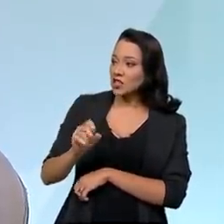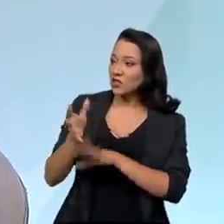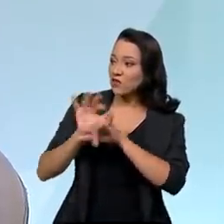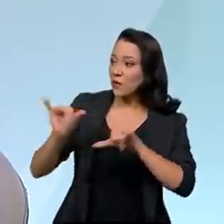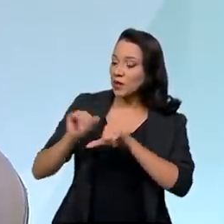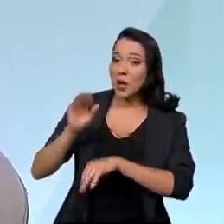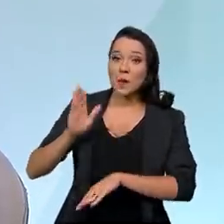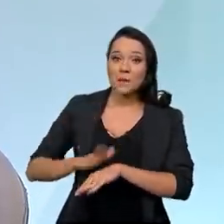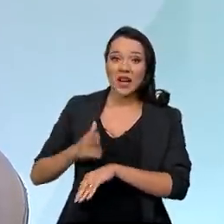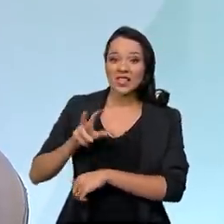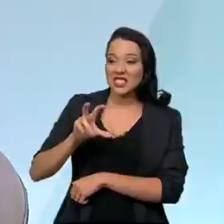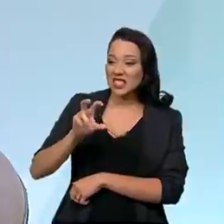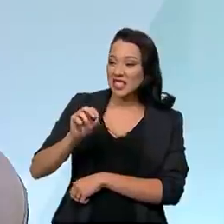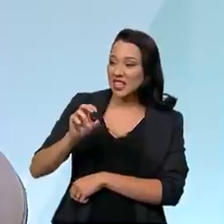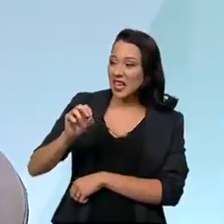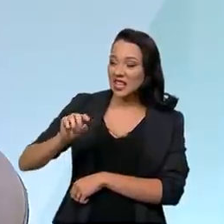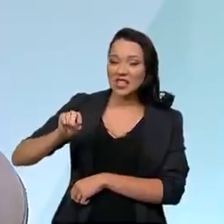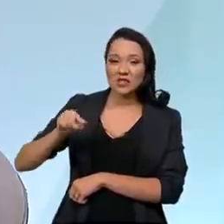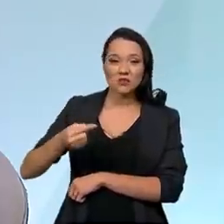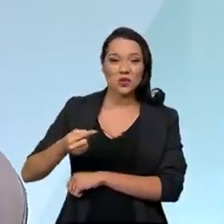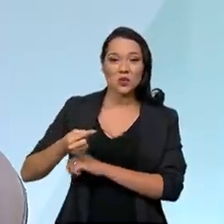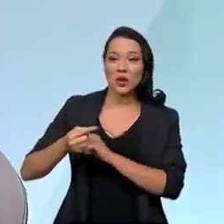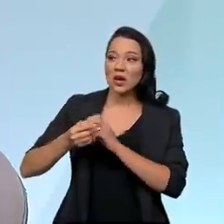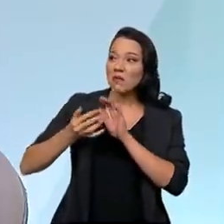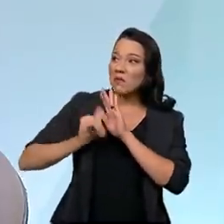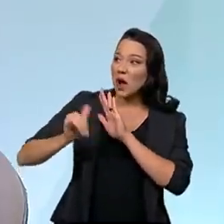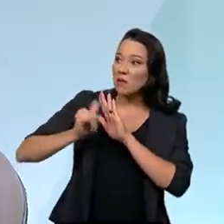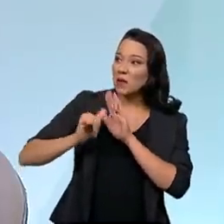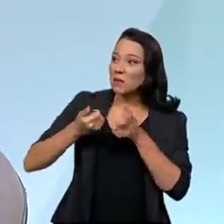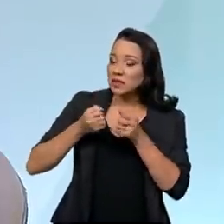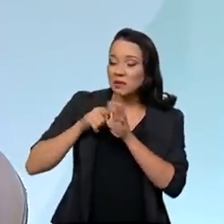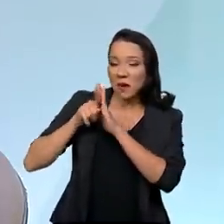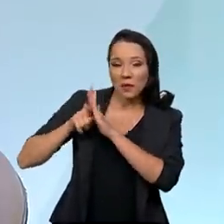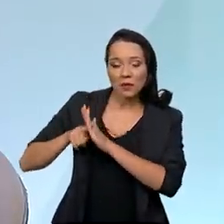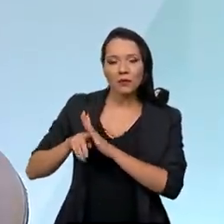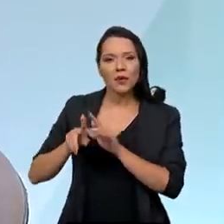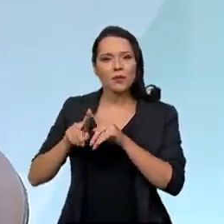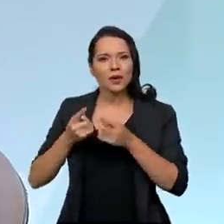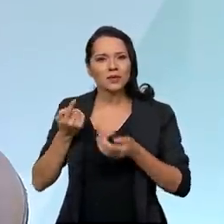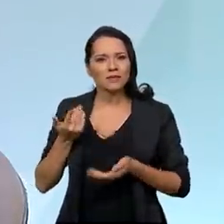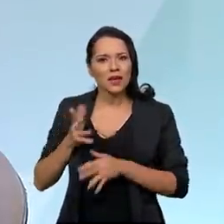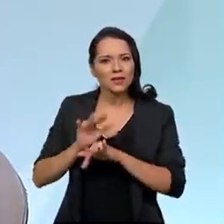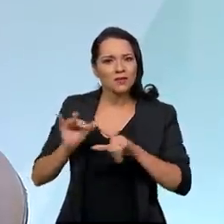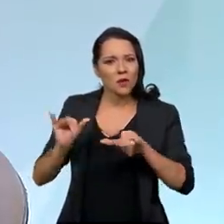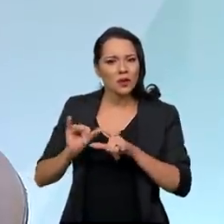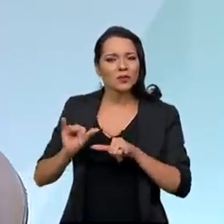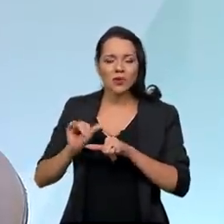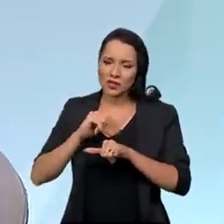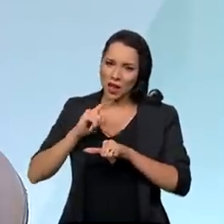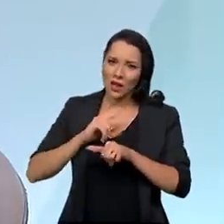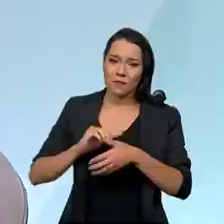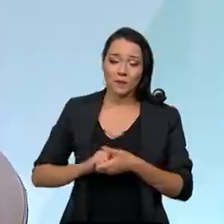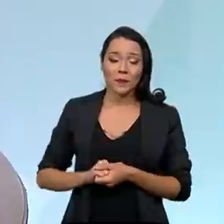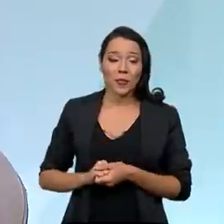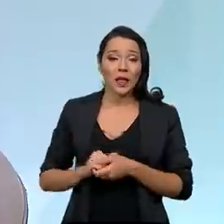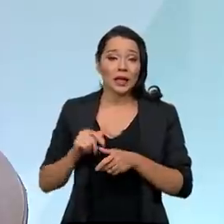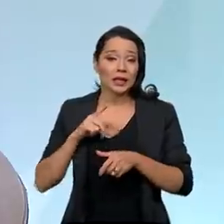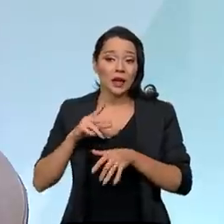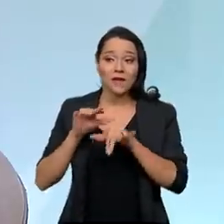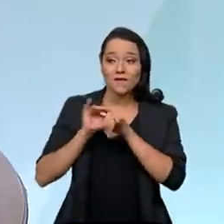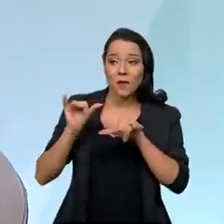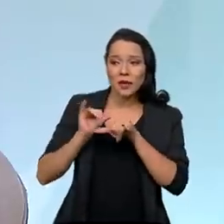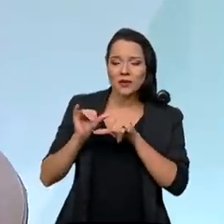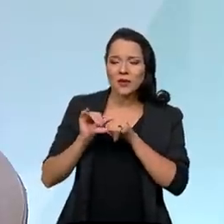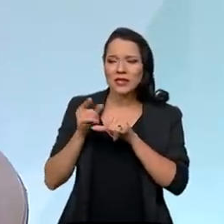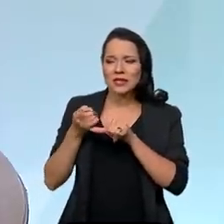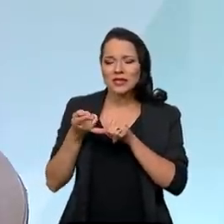mais de 500 mil produções para serem observadas. Mas veja, dados nós temos. Nós temos dados